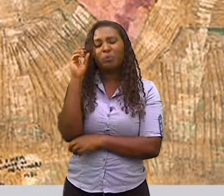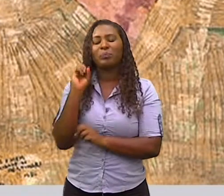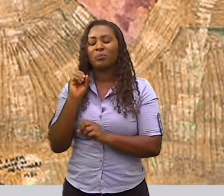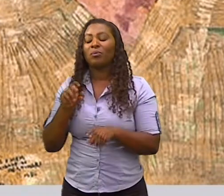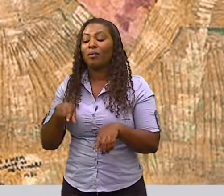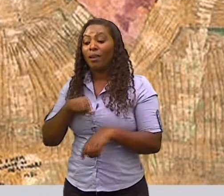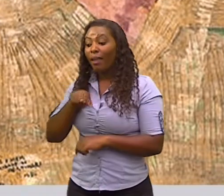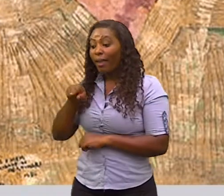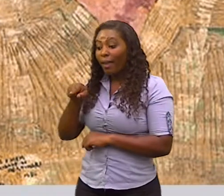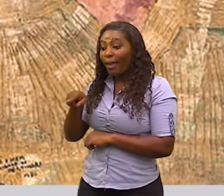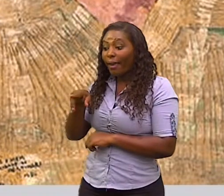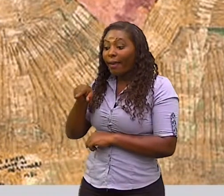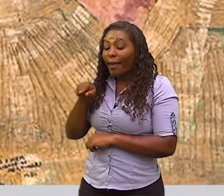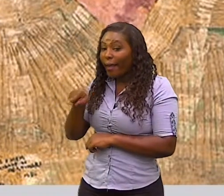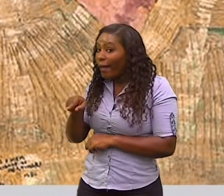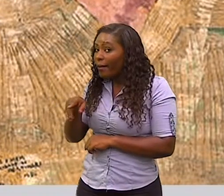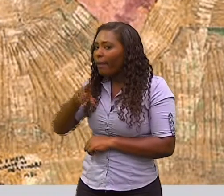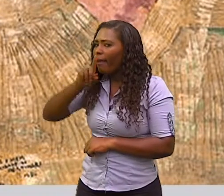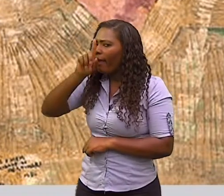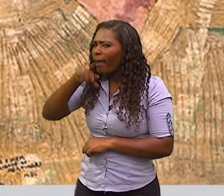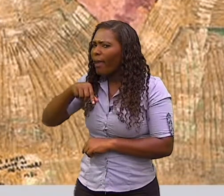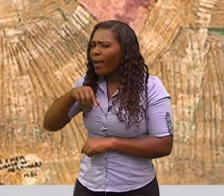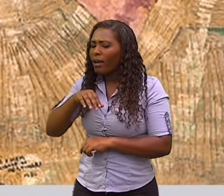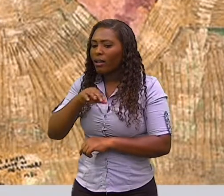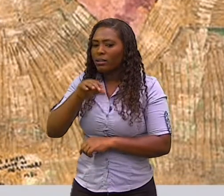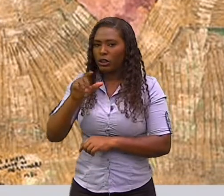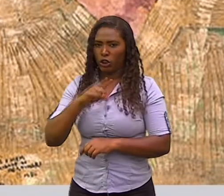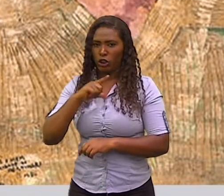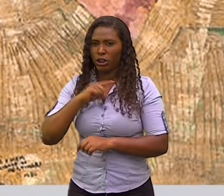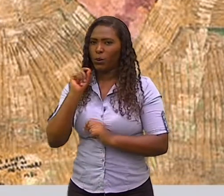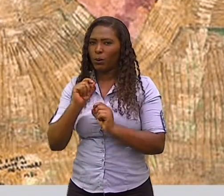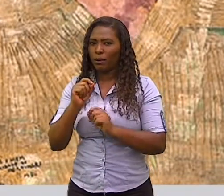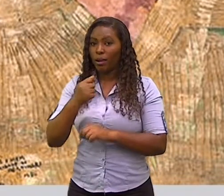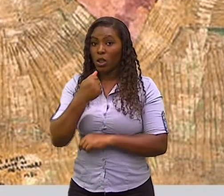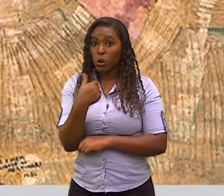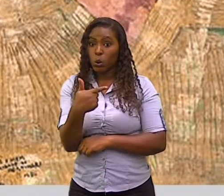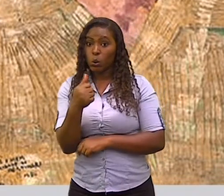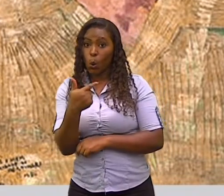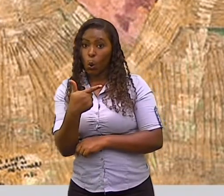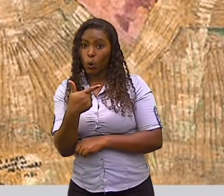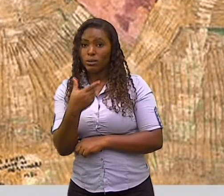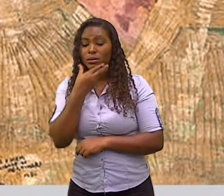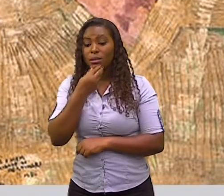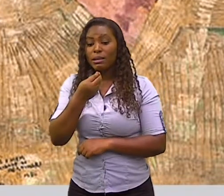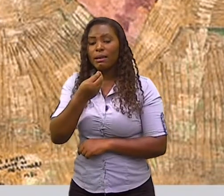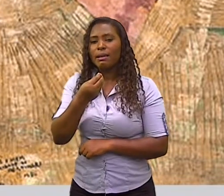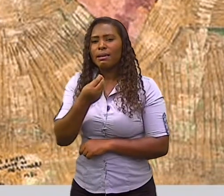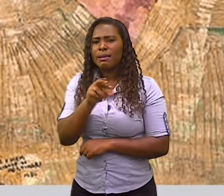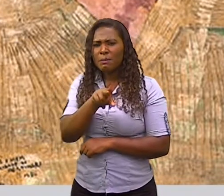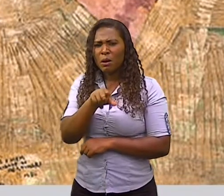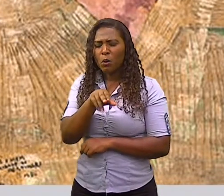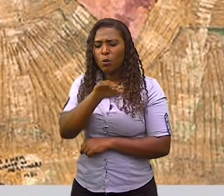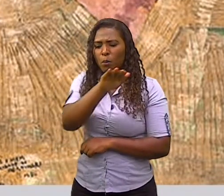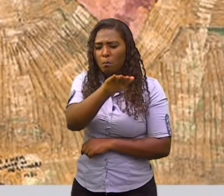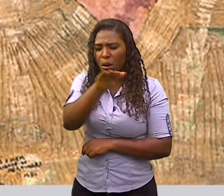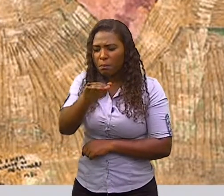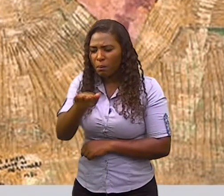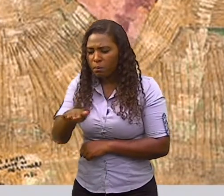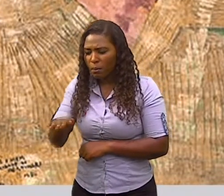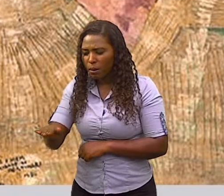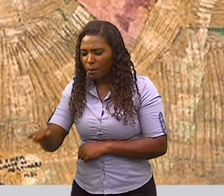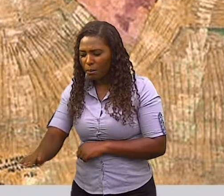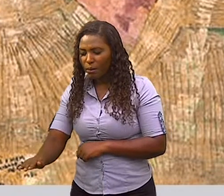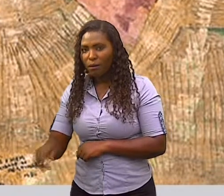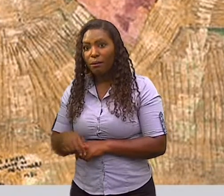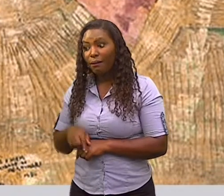de 12 irmãos. Mesmo com a formação escolar apenas até o ensino primário, ele só estudou até o